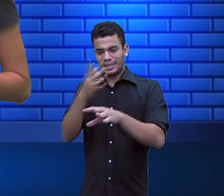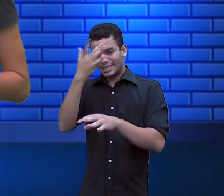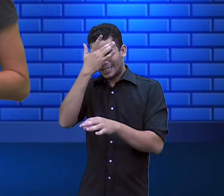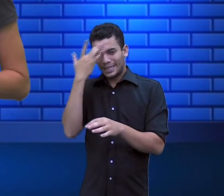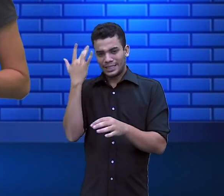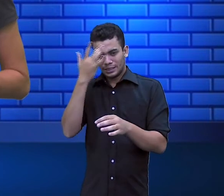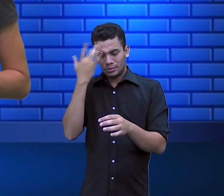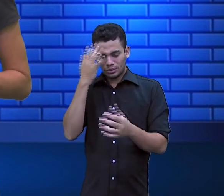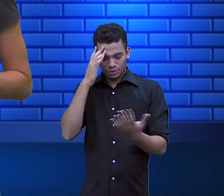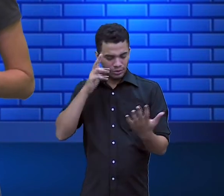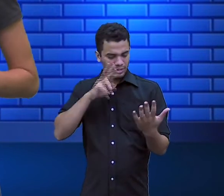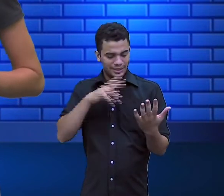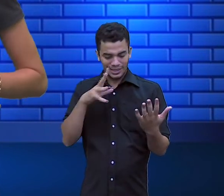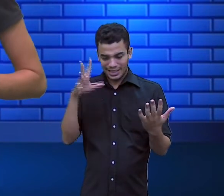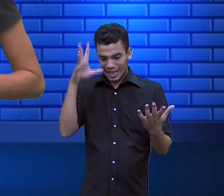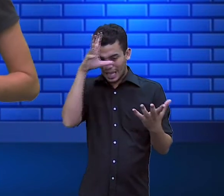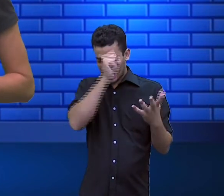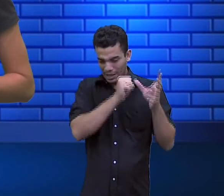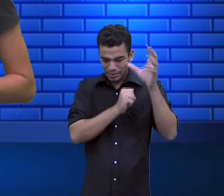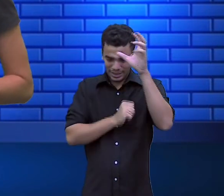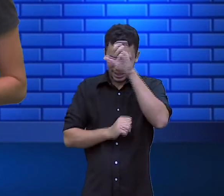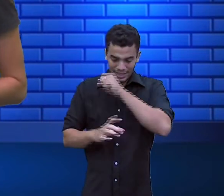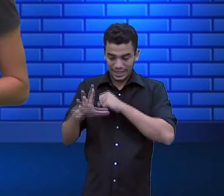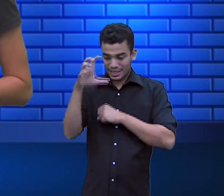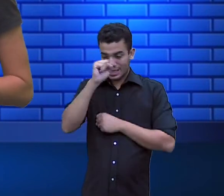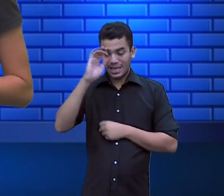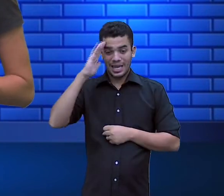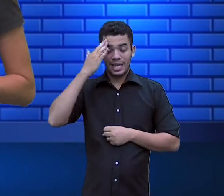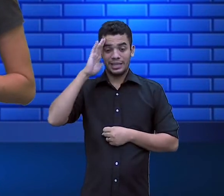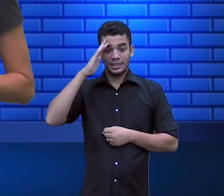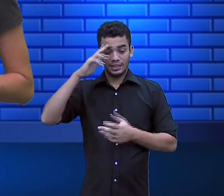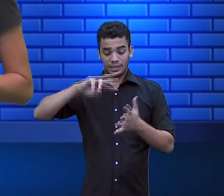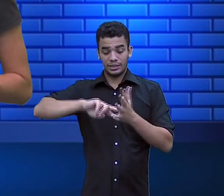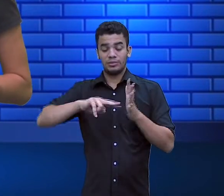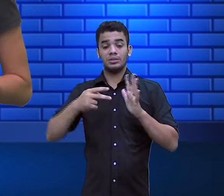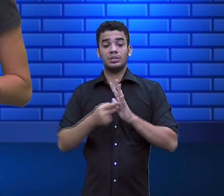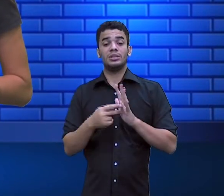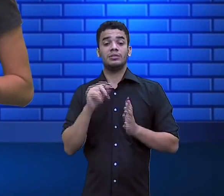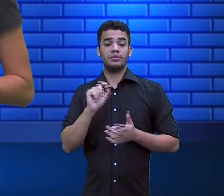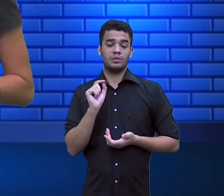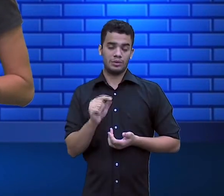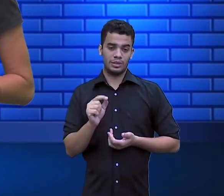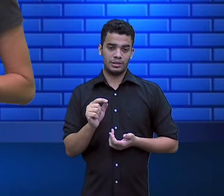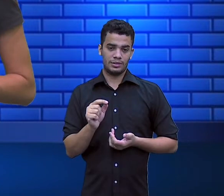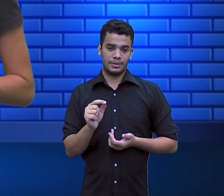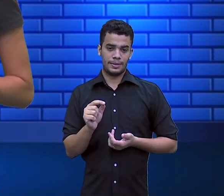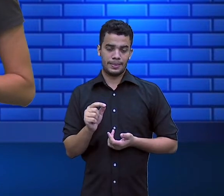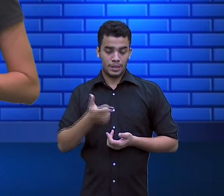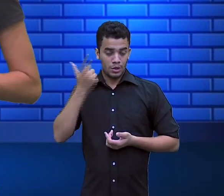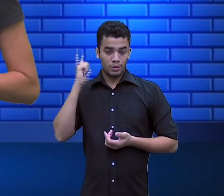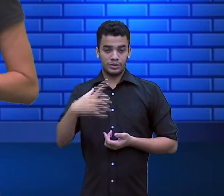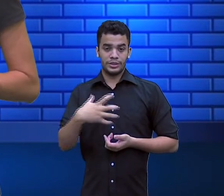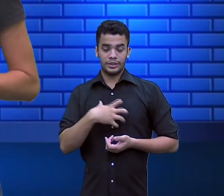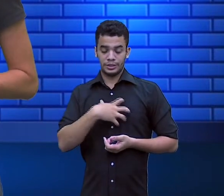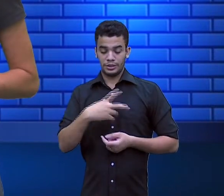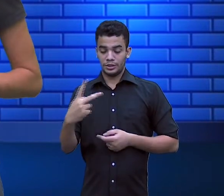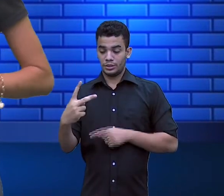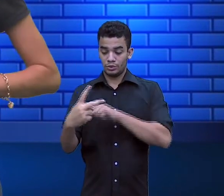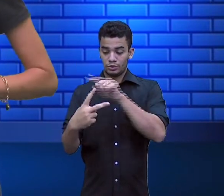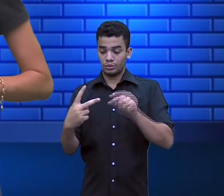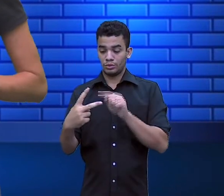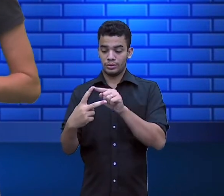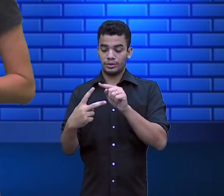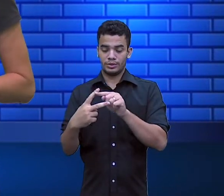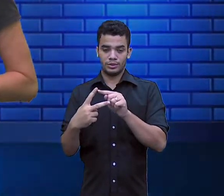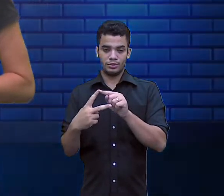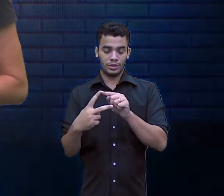ser escritas ou contadas oralmente por alguém, beleza?